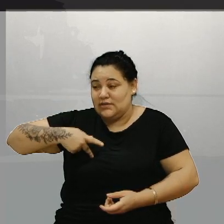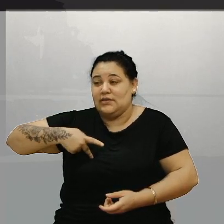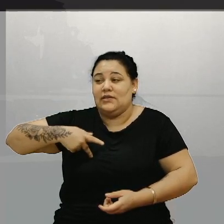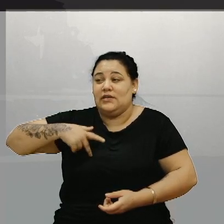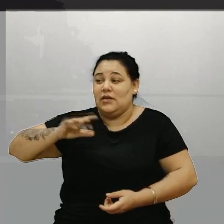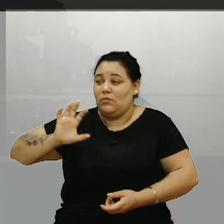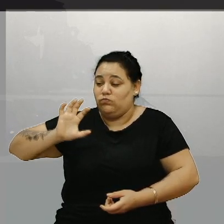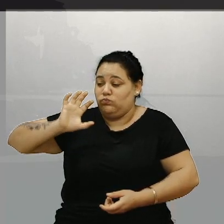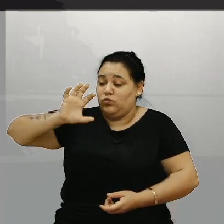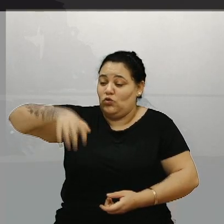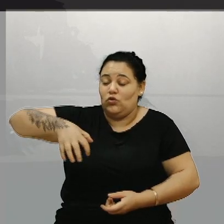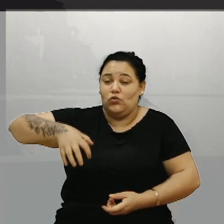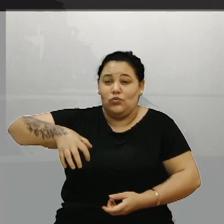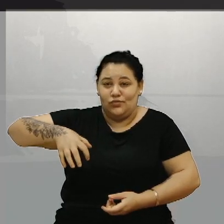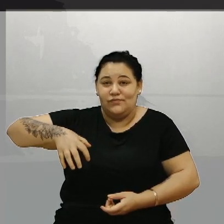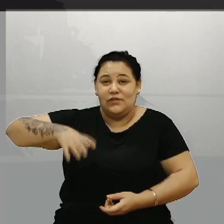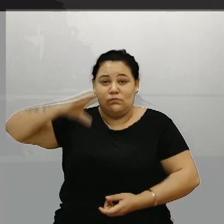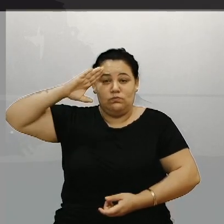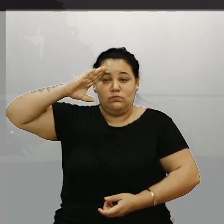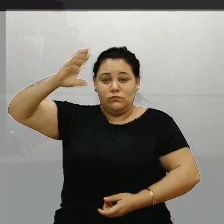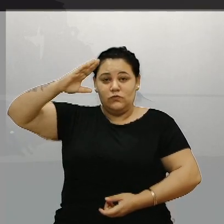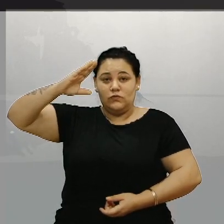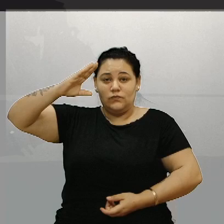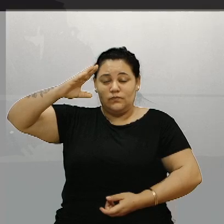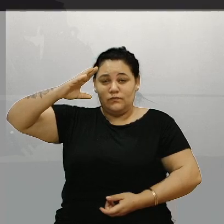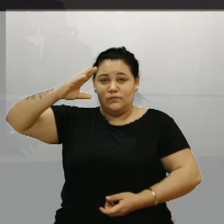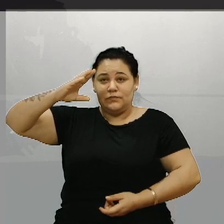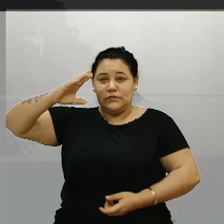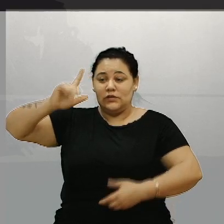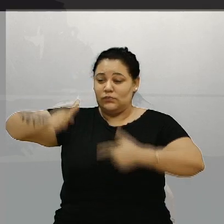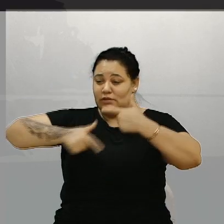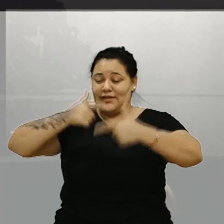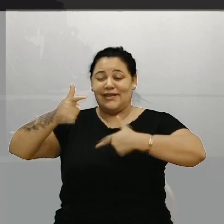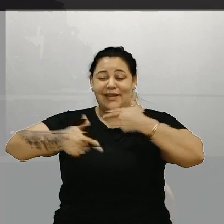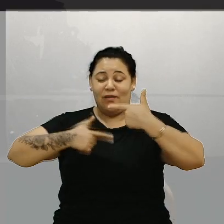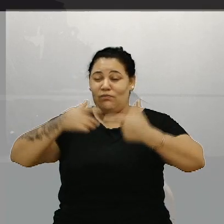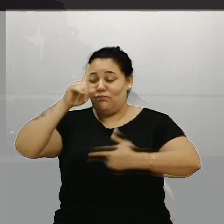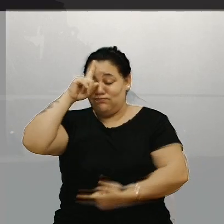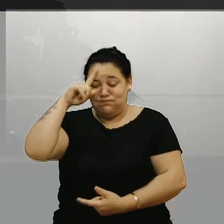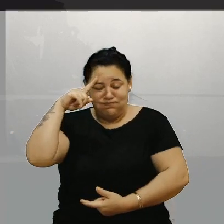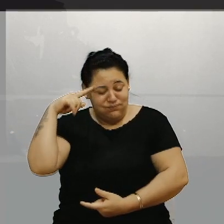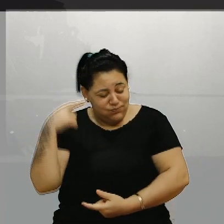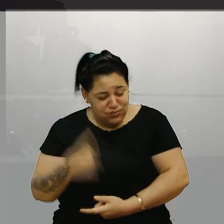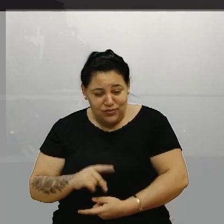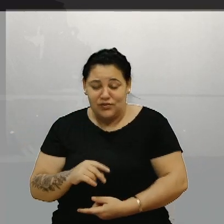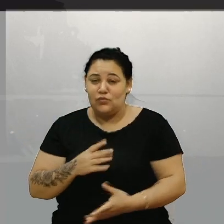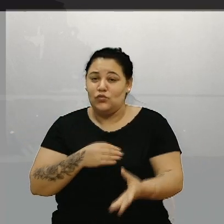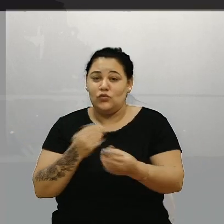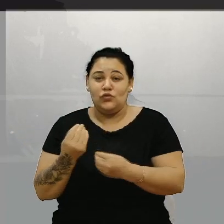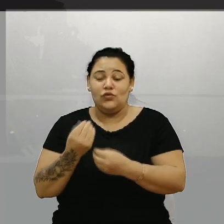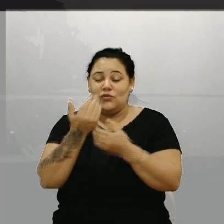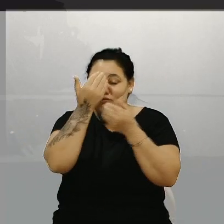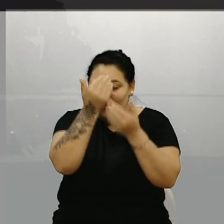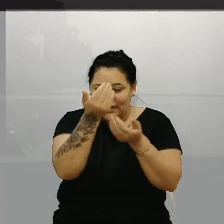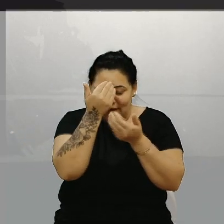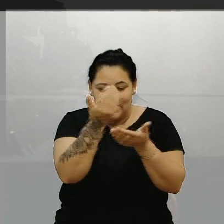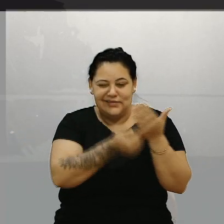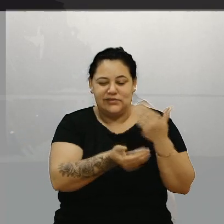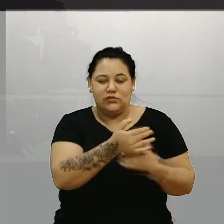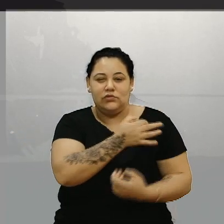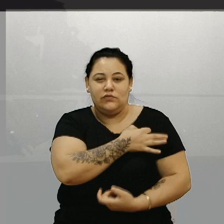estão atuando, né, de forma incansável. Né, gratidão a todos os voluntários que